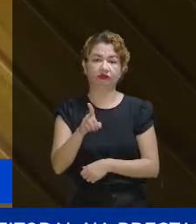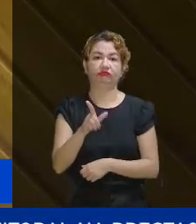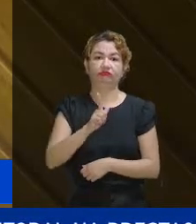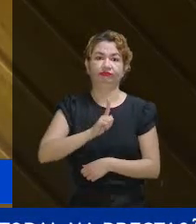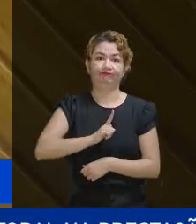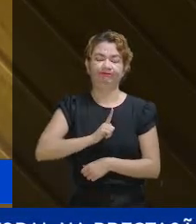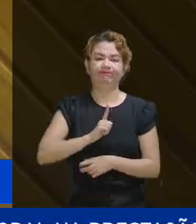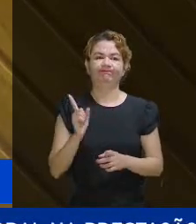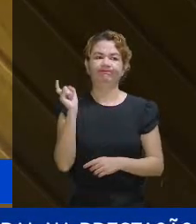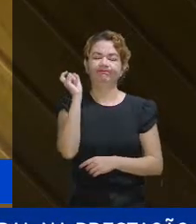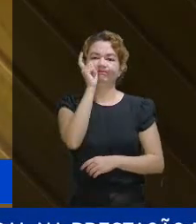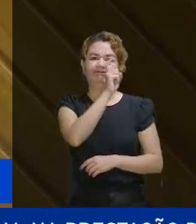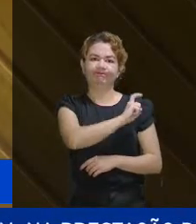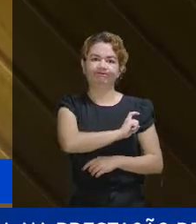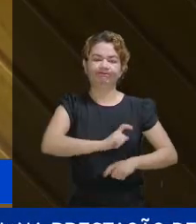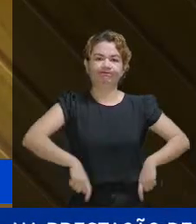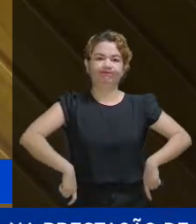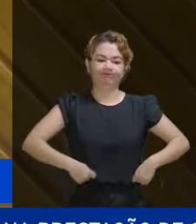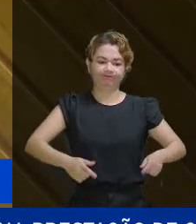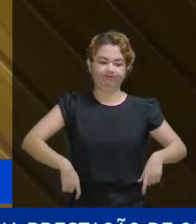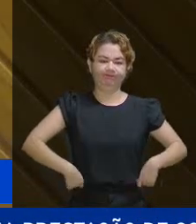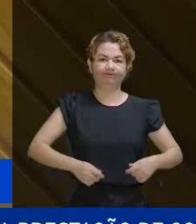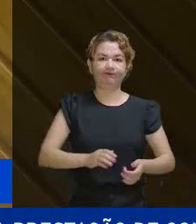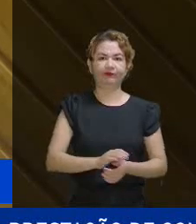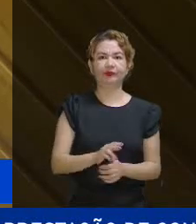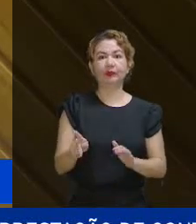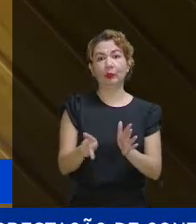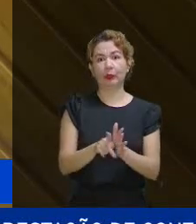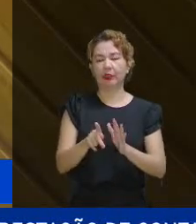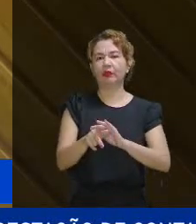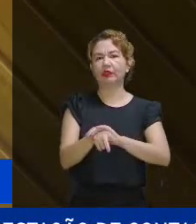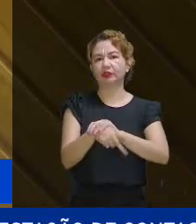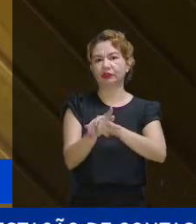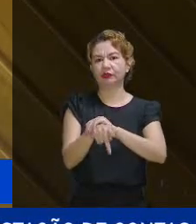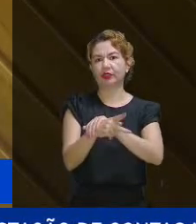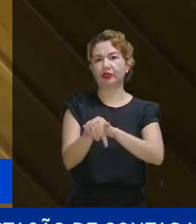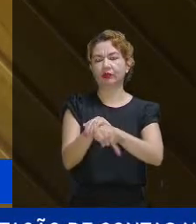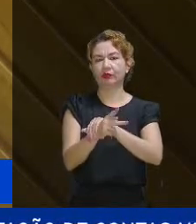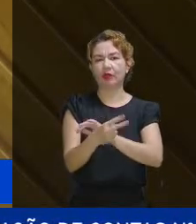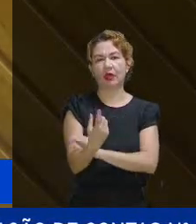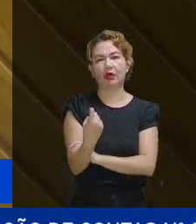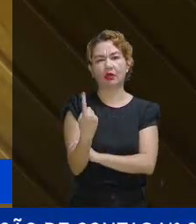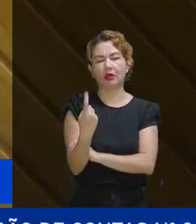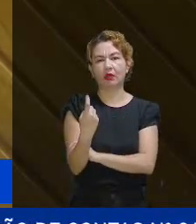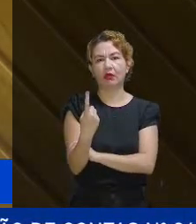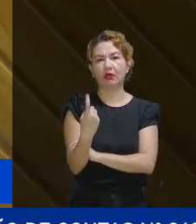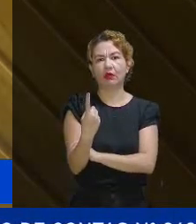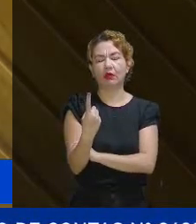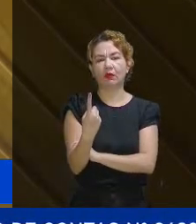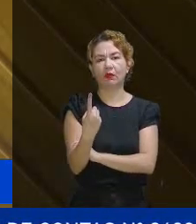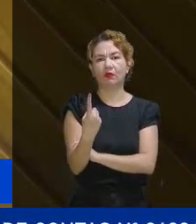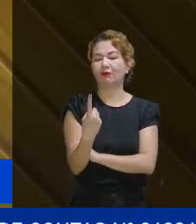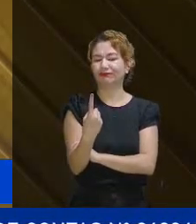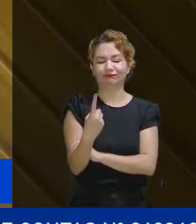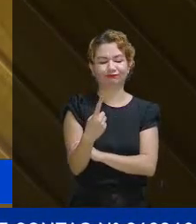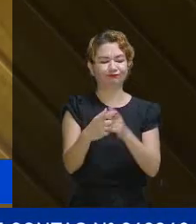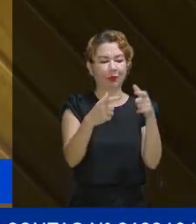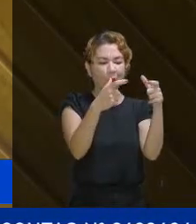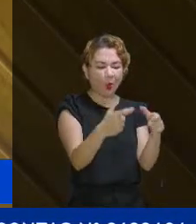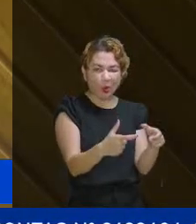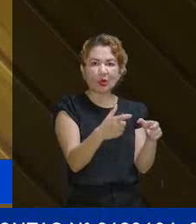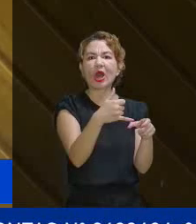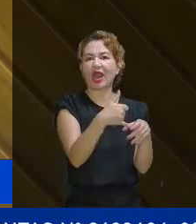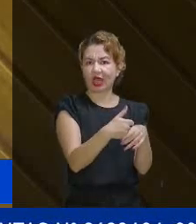particularidade de gastos. Se for falar do município de Pracuúba, ele existe um único posto de combustível